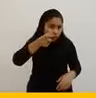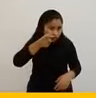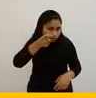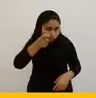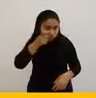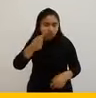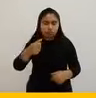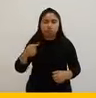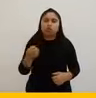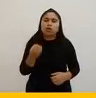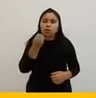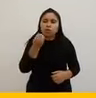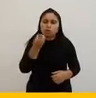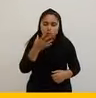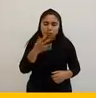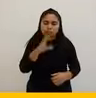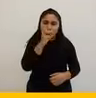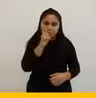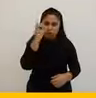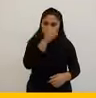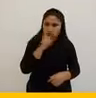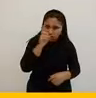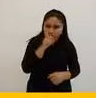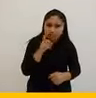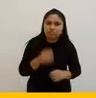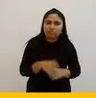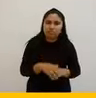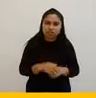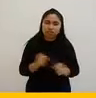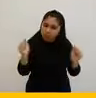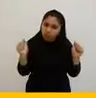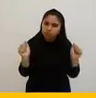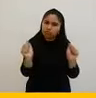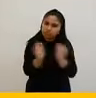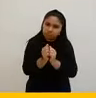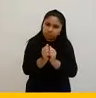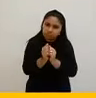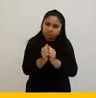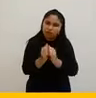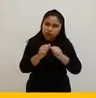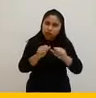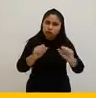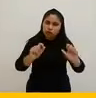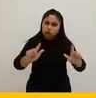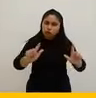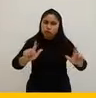e desejo um bom final de semana e vamos juntos nessa